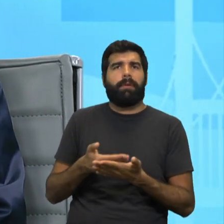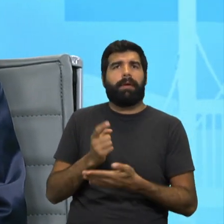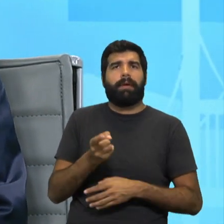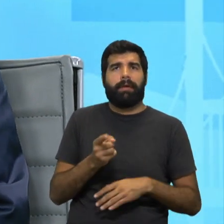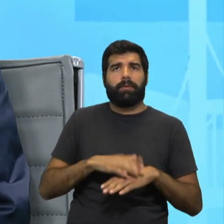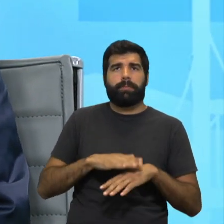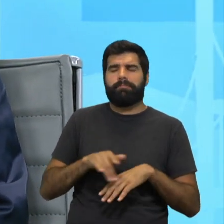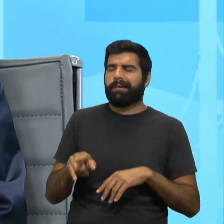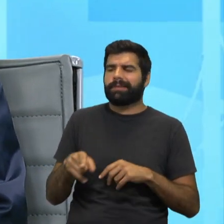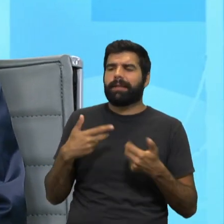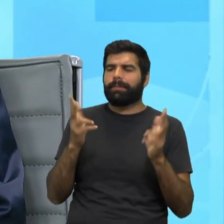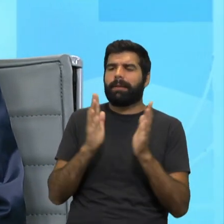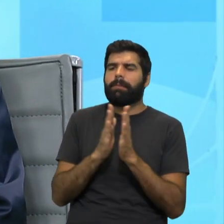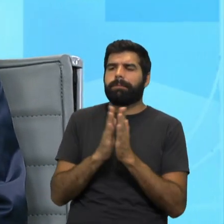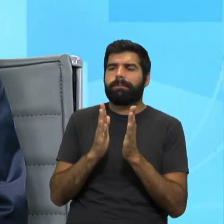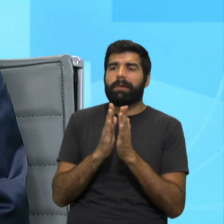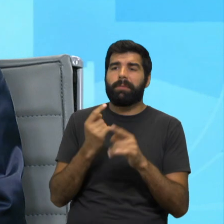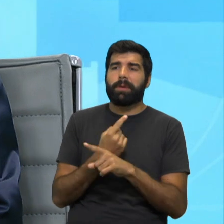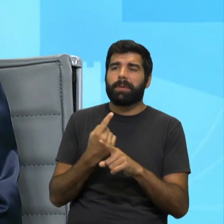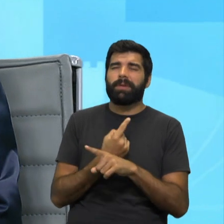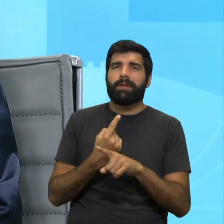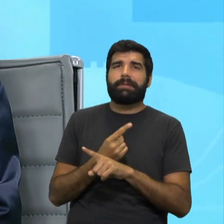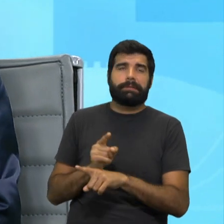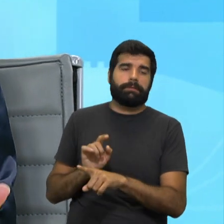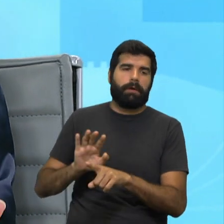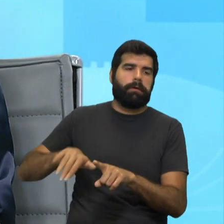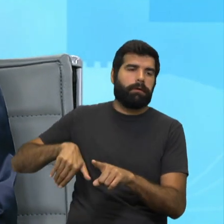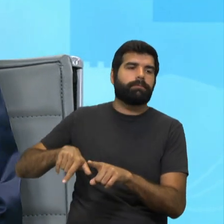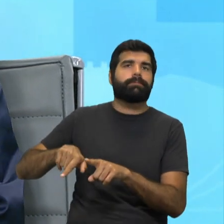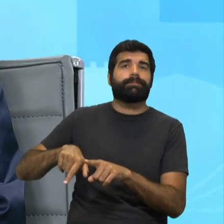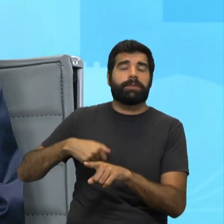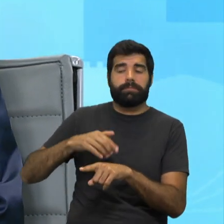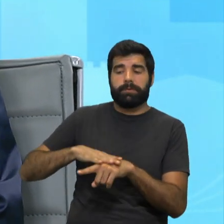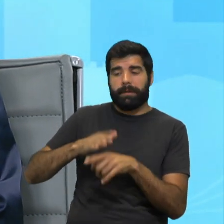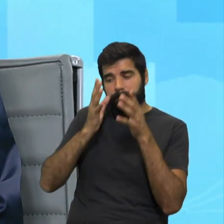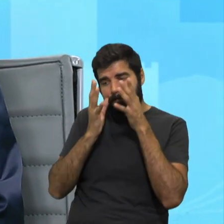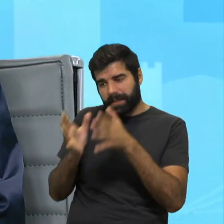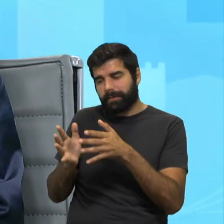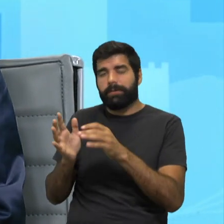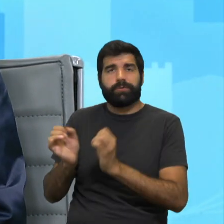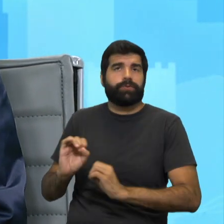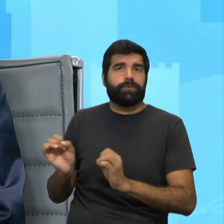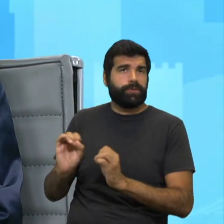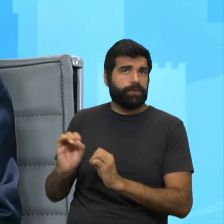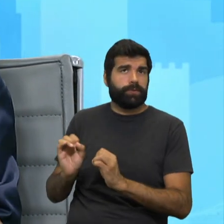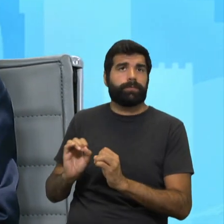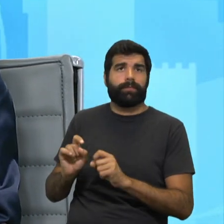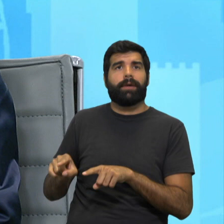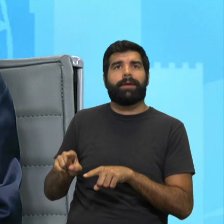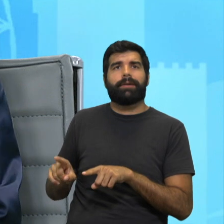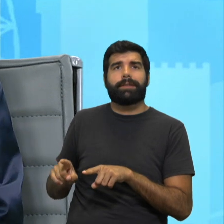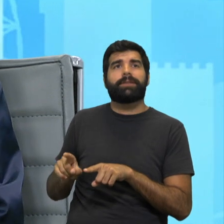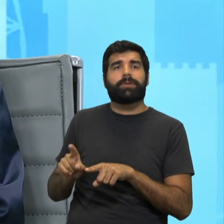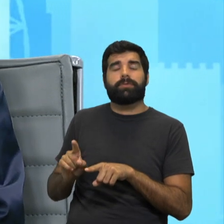esta questão da liberdade religiosa é deixada para trás, não é olhada como deveria ser, e isto tem de